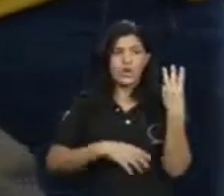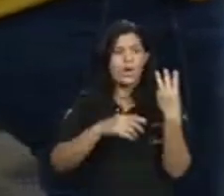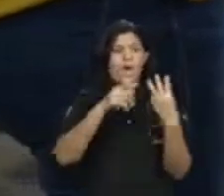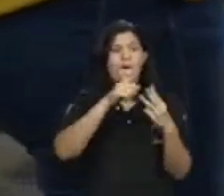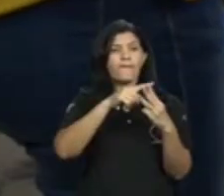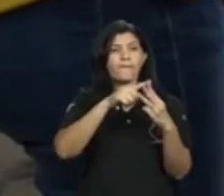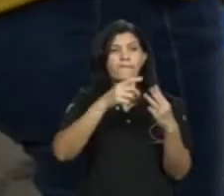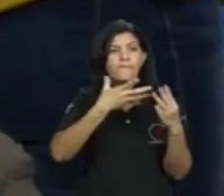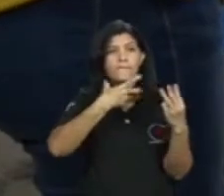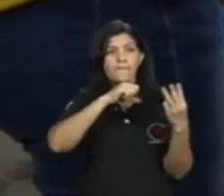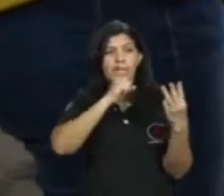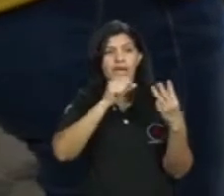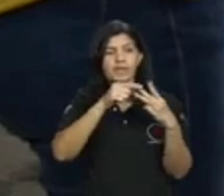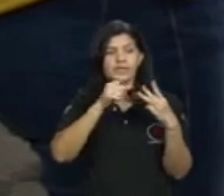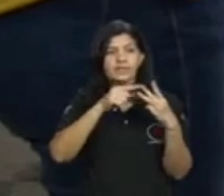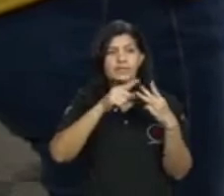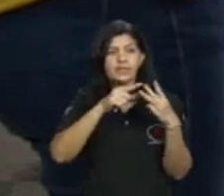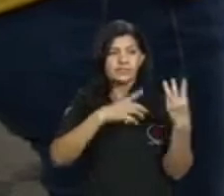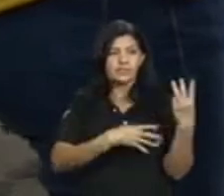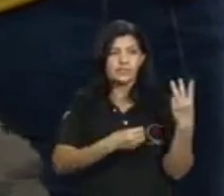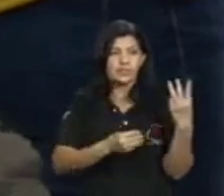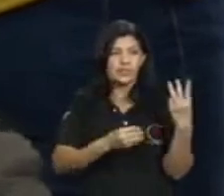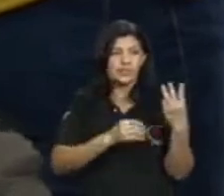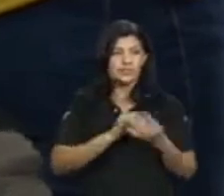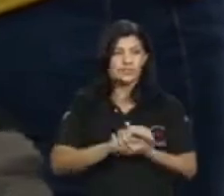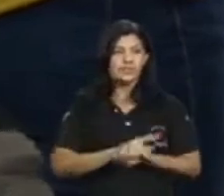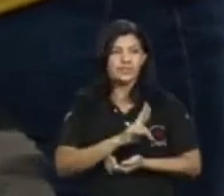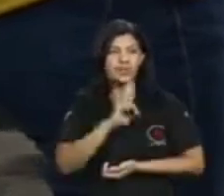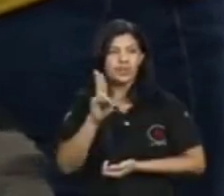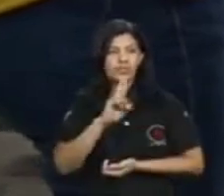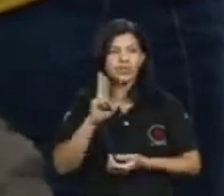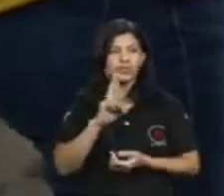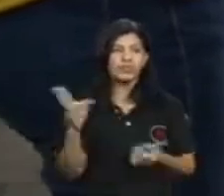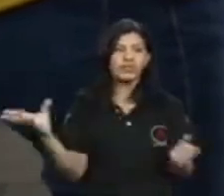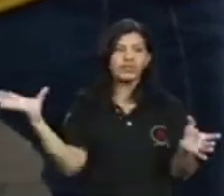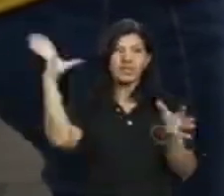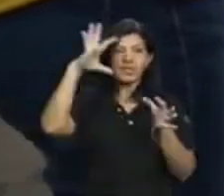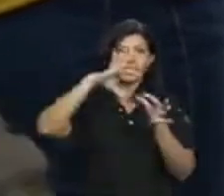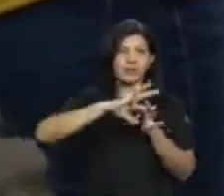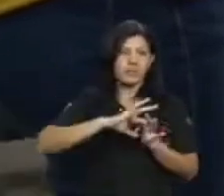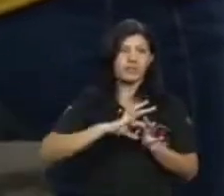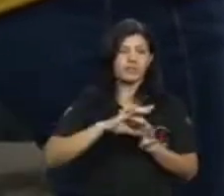Ele disse, o nome dele já está ligado ao Filho de Deus.